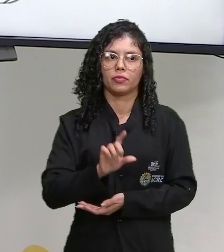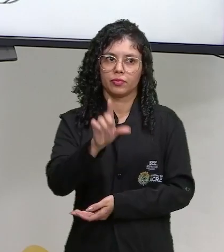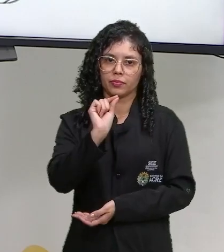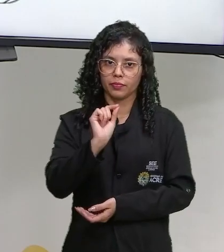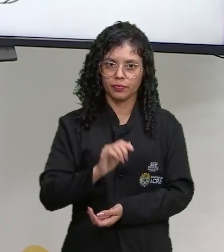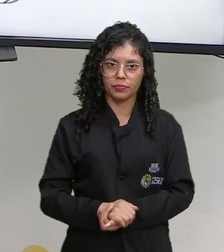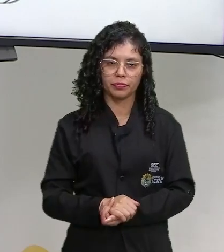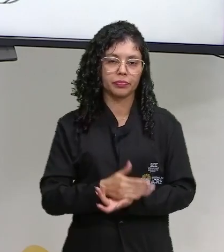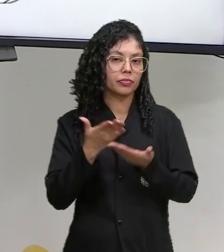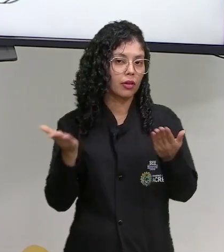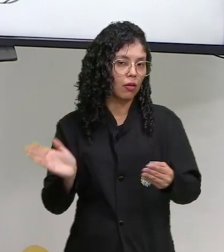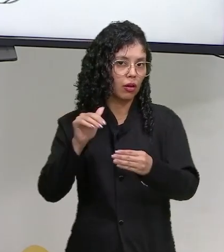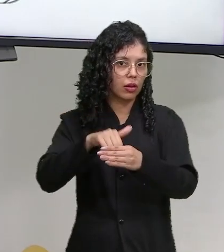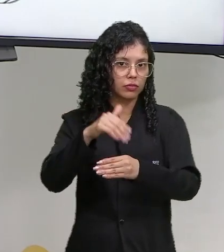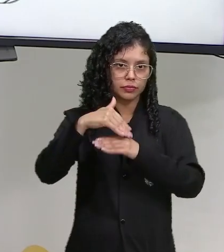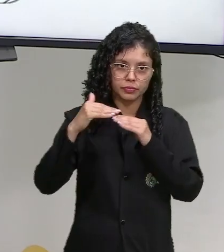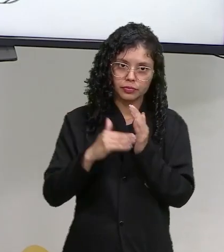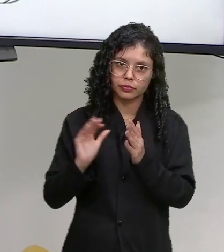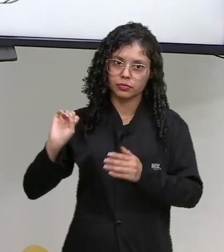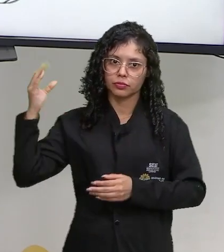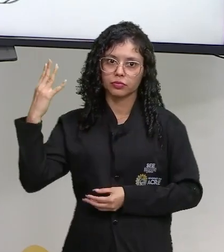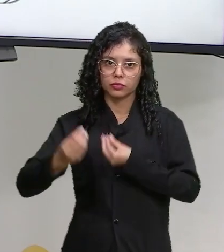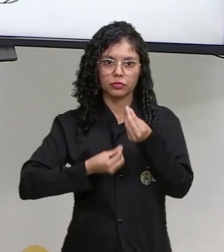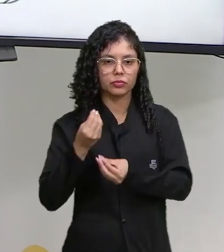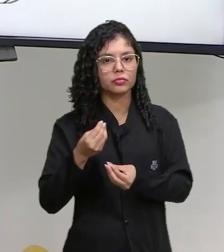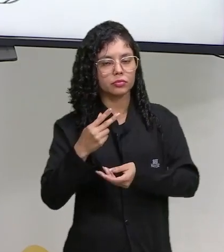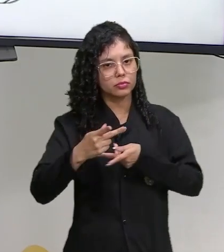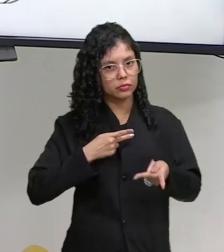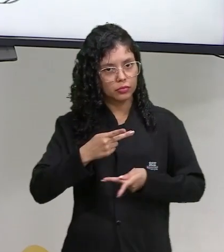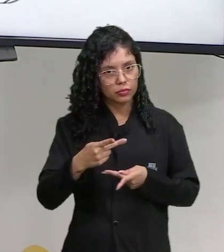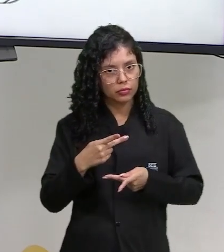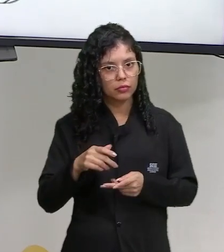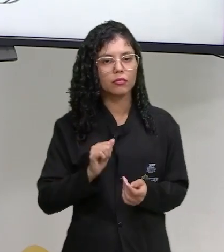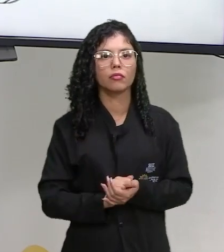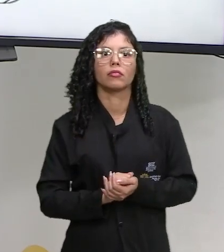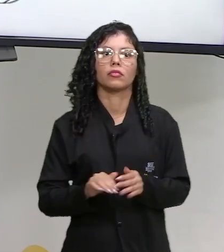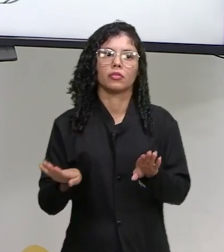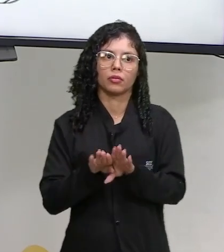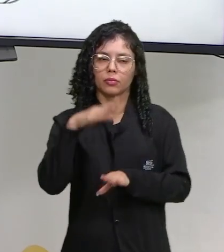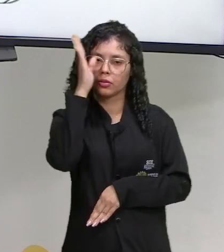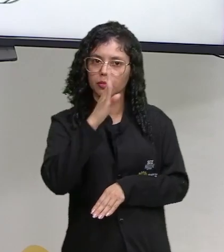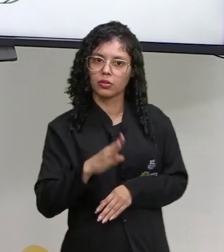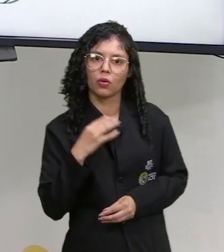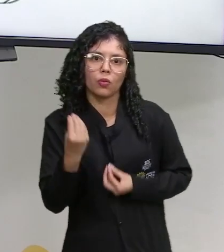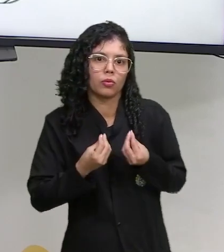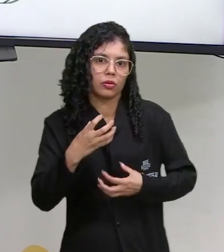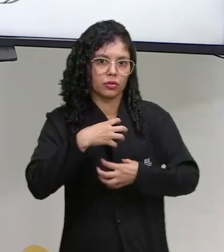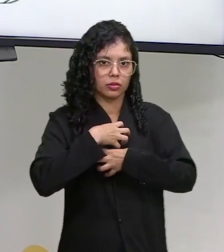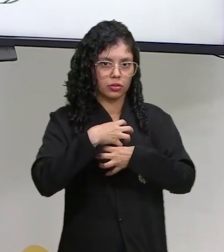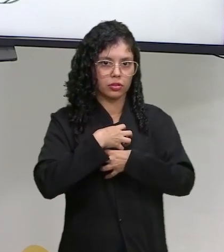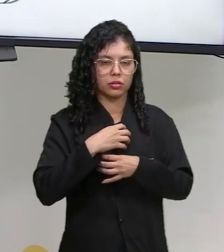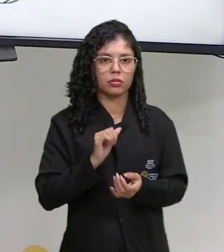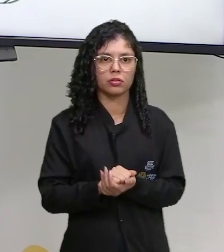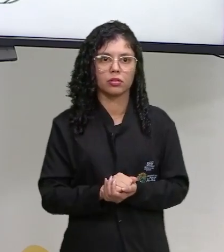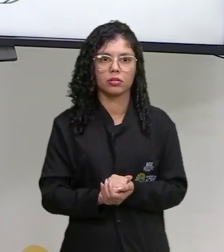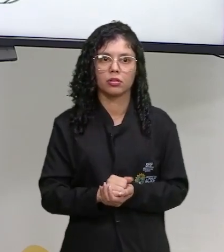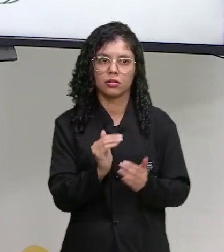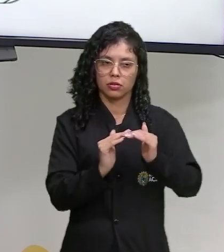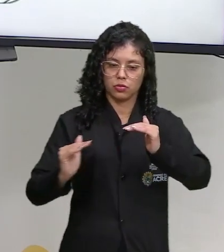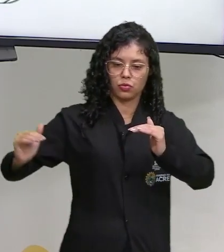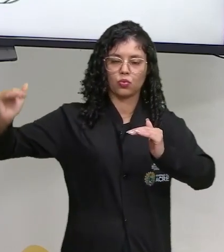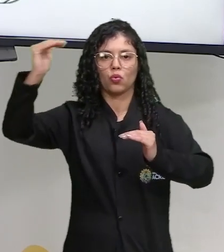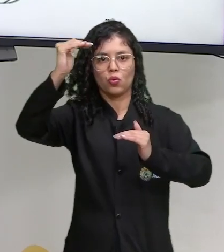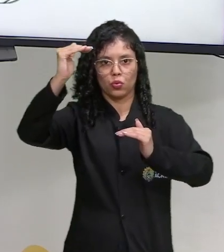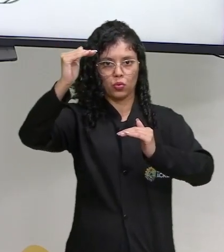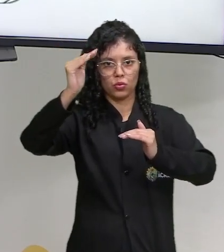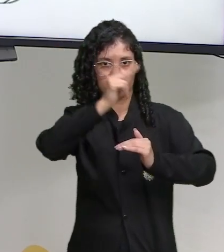escolhido. Então, a eleição toda acontecia como um grande projeto dessa elite brasileira, tanto no sentido da esfera da presidência, né,